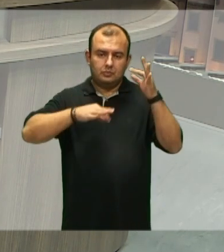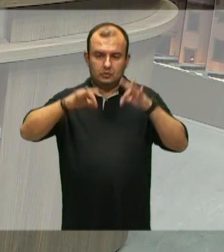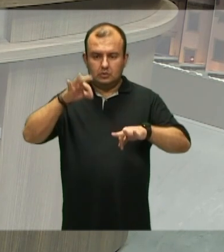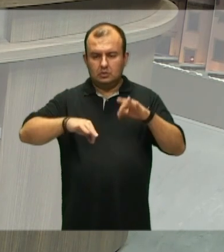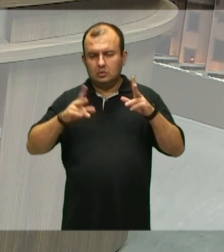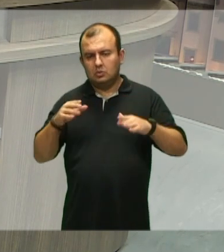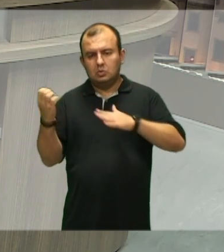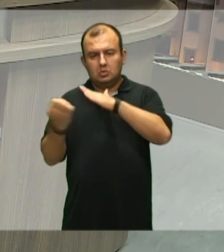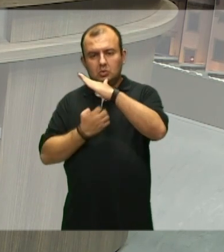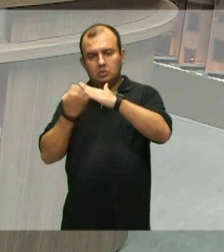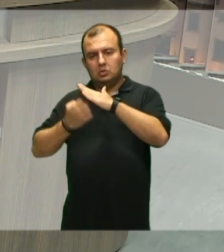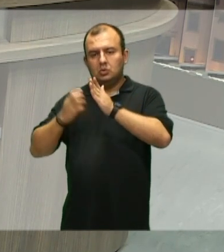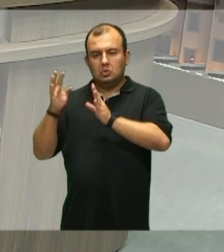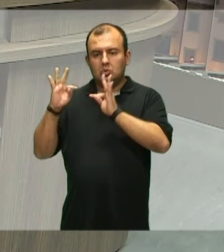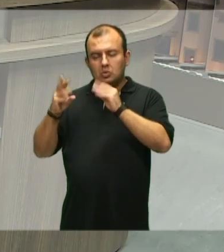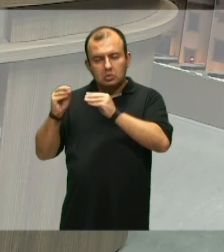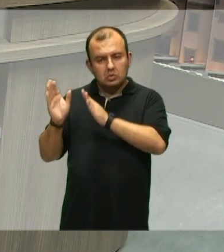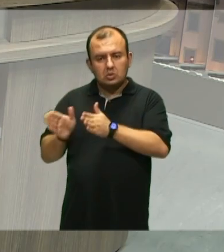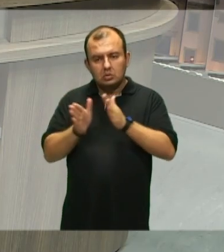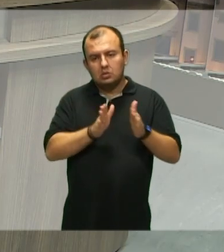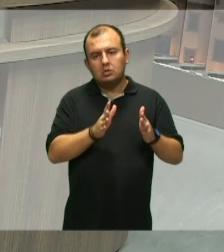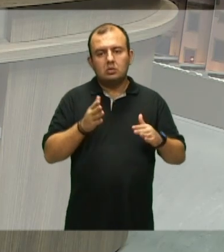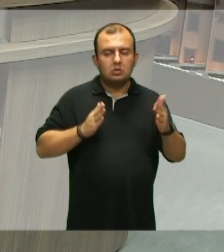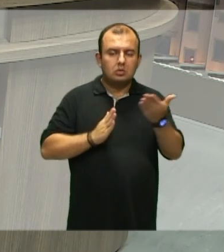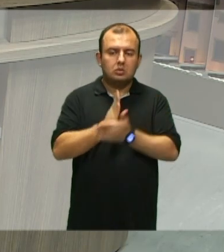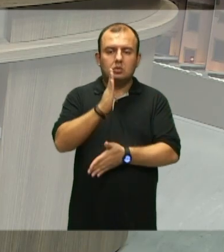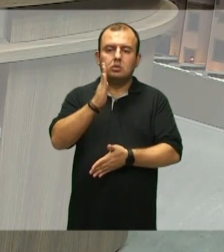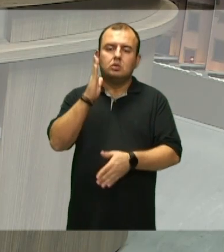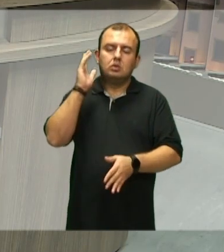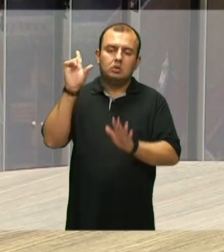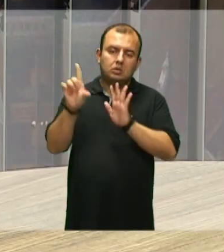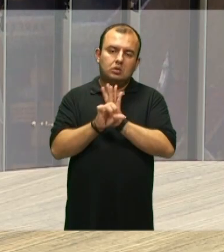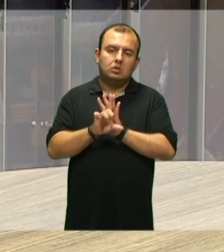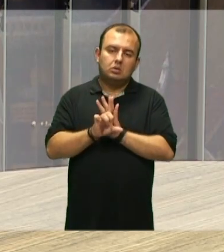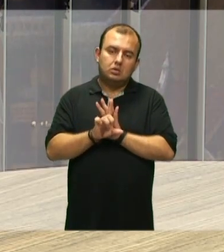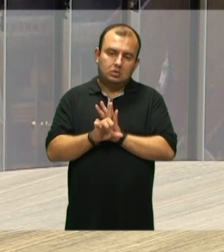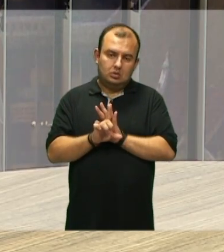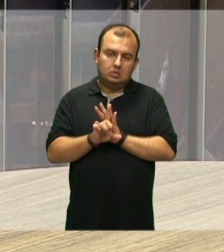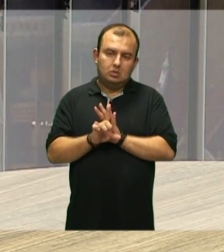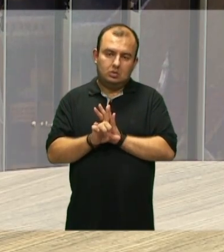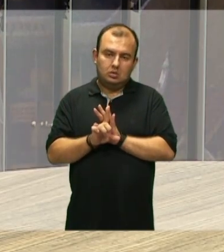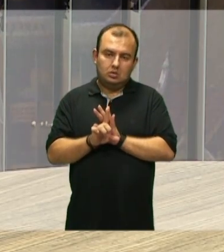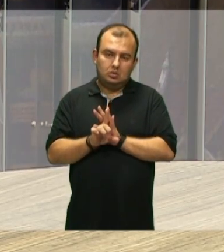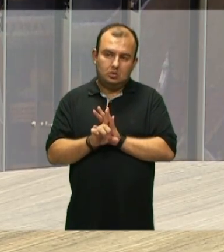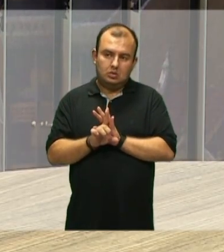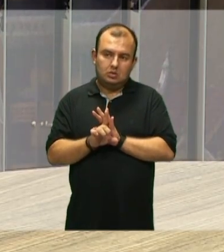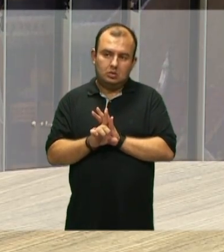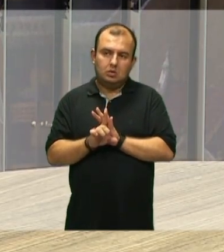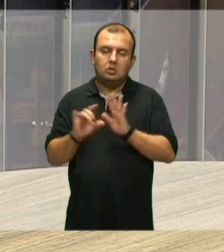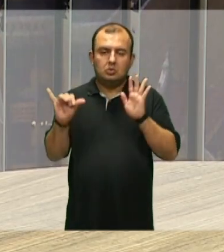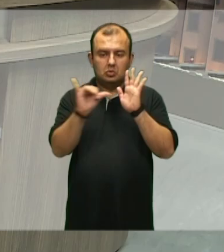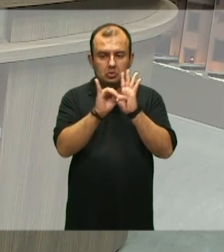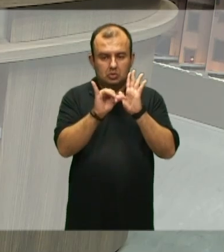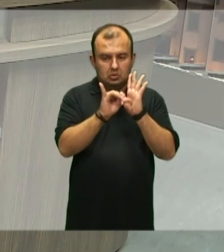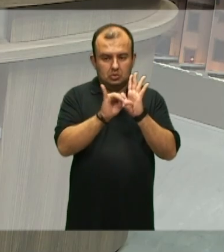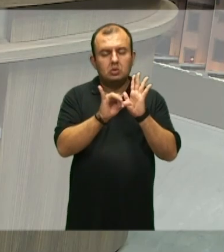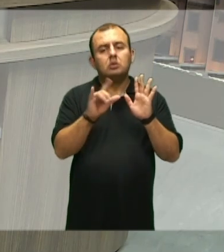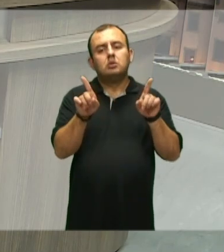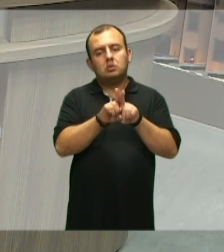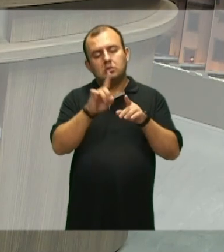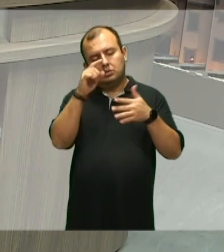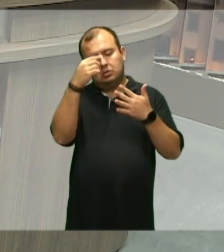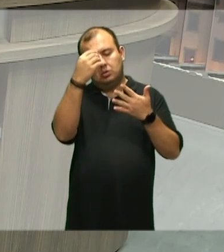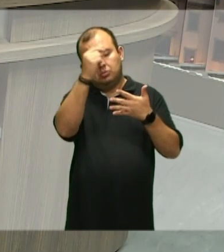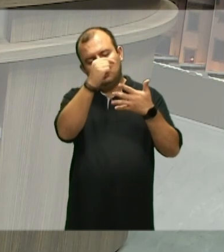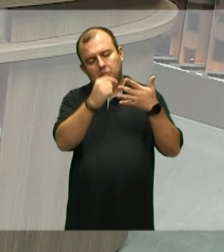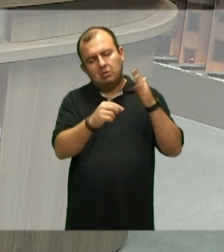empresa, né? A gente tem que estar tudo em dia. Quando a gente é aprovado por uma lei dessa, a gente se submete a um edital e que tem várias